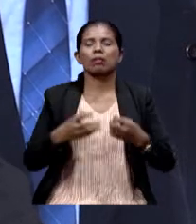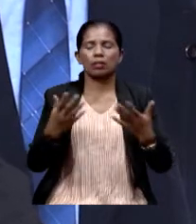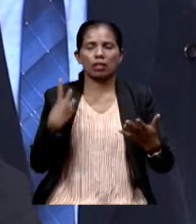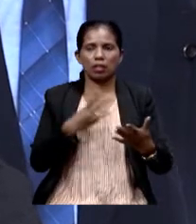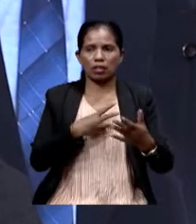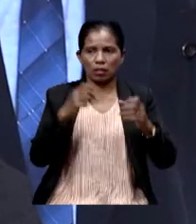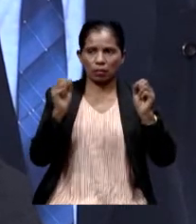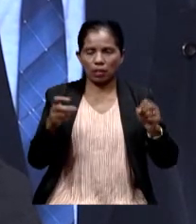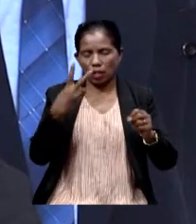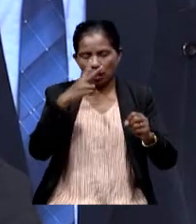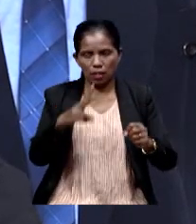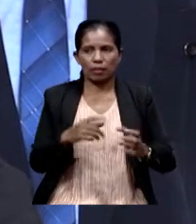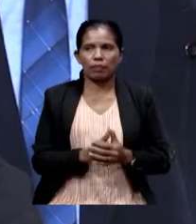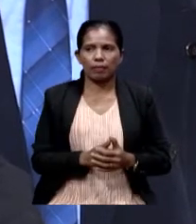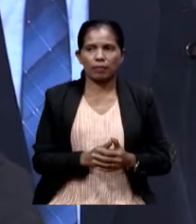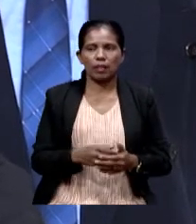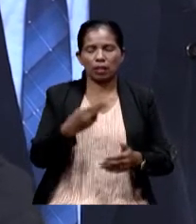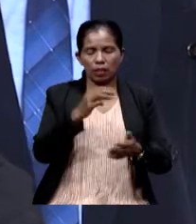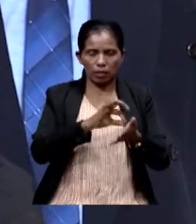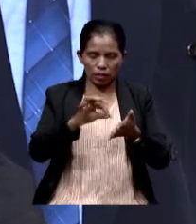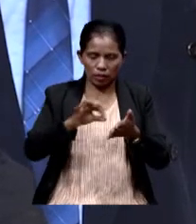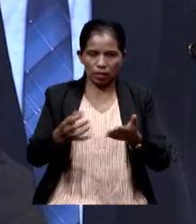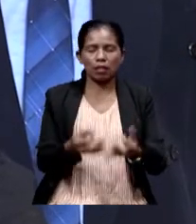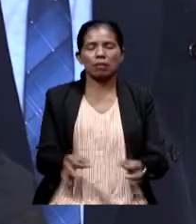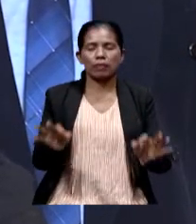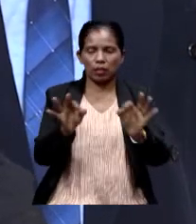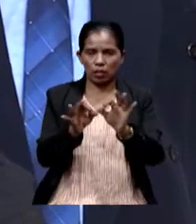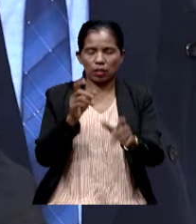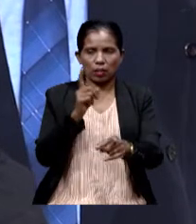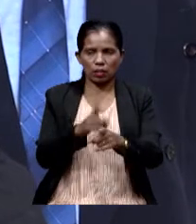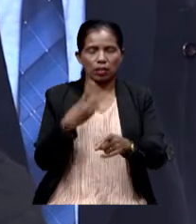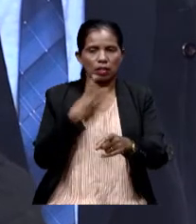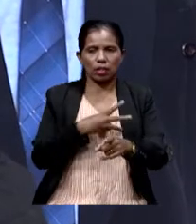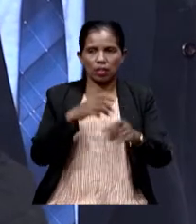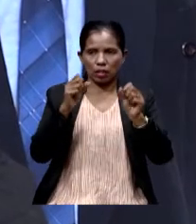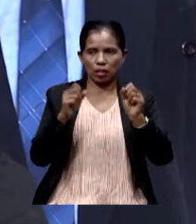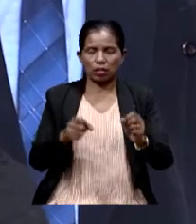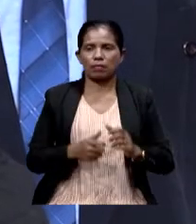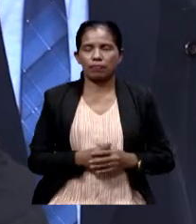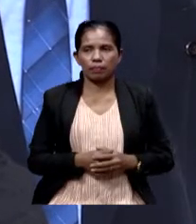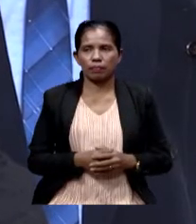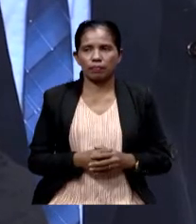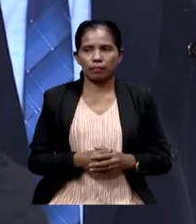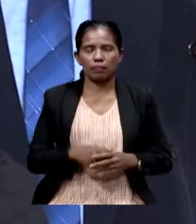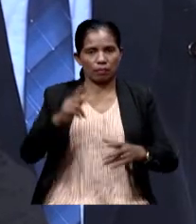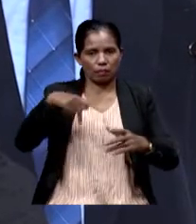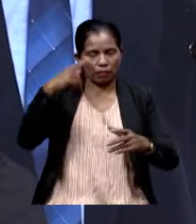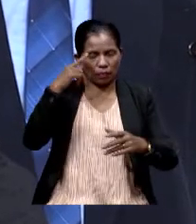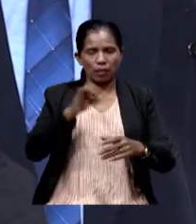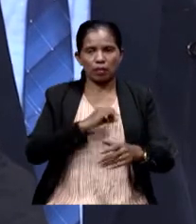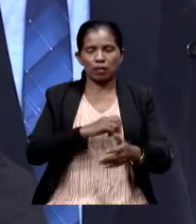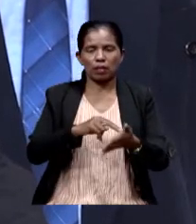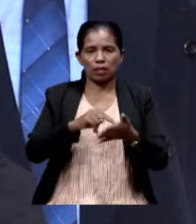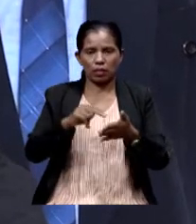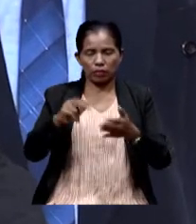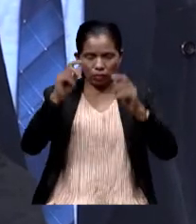bele hare ali dane. Tamba né, mas registro né importante e ita bela solução e até politicamente a nível